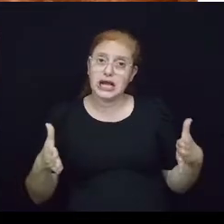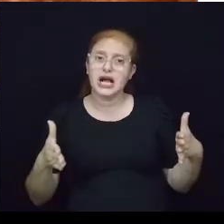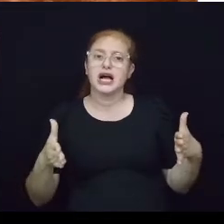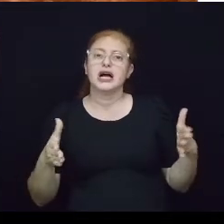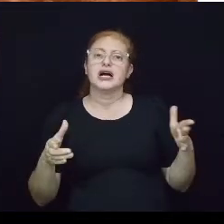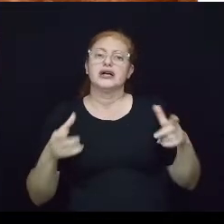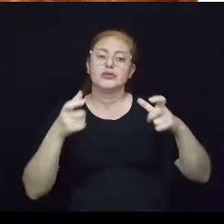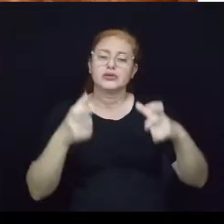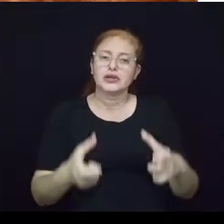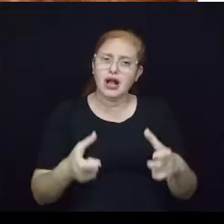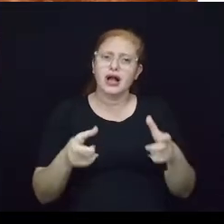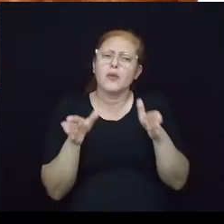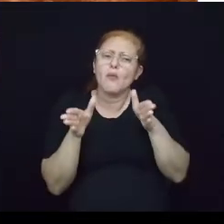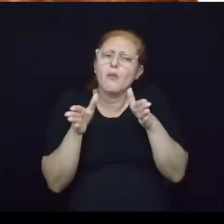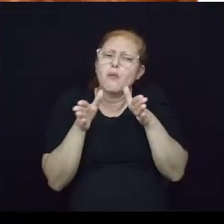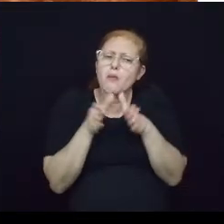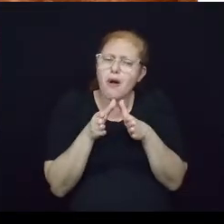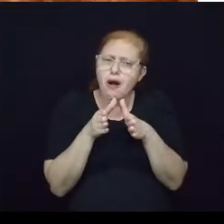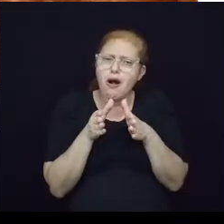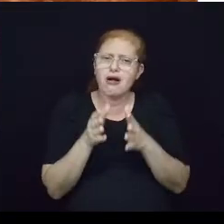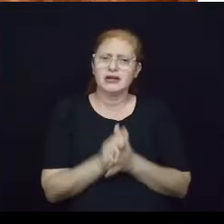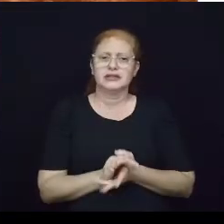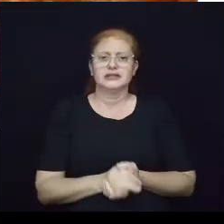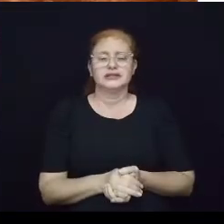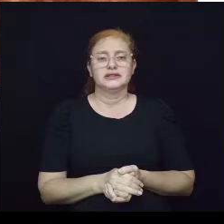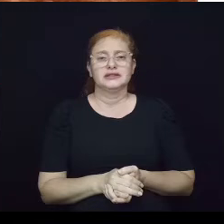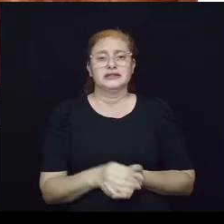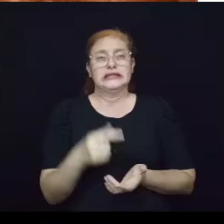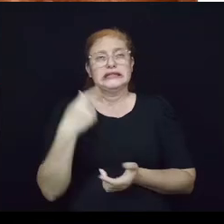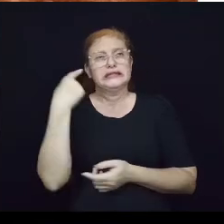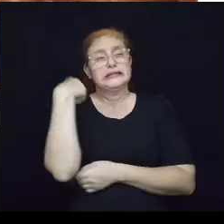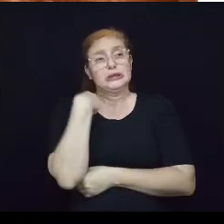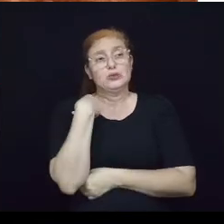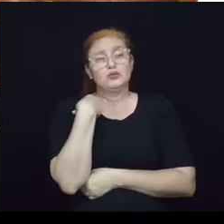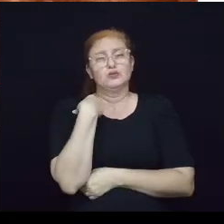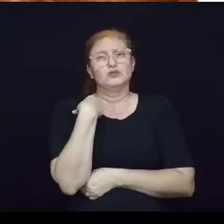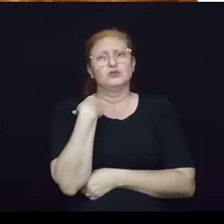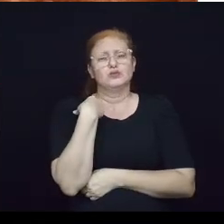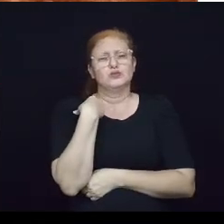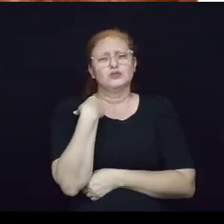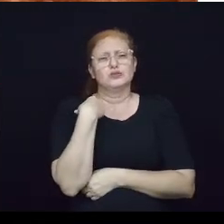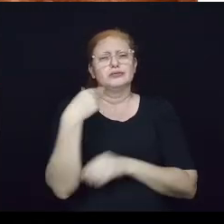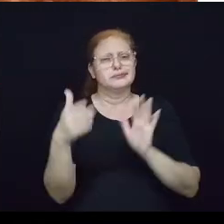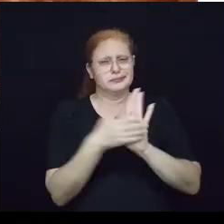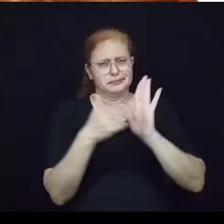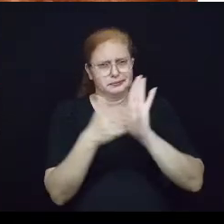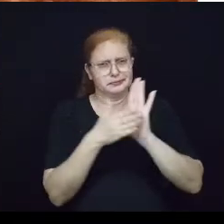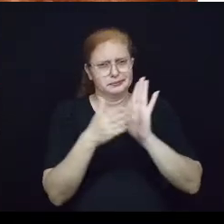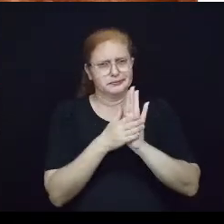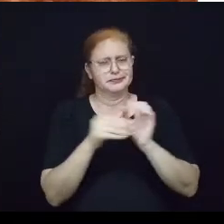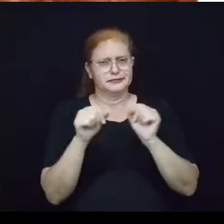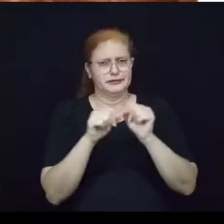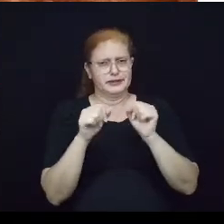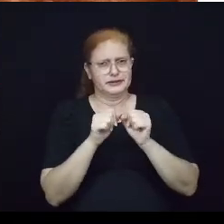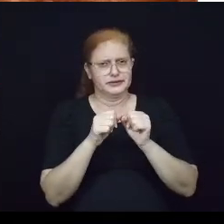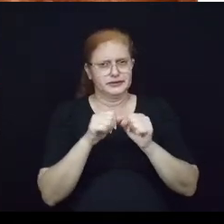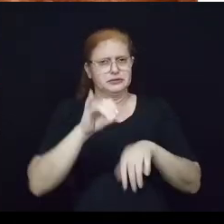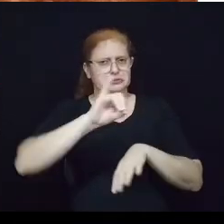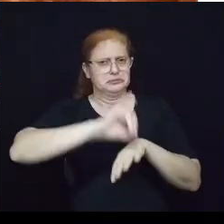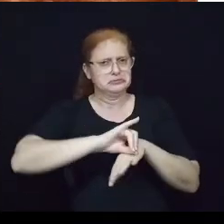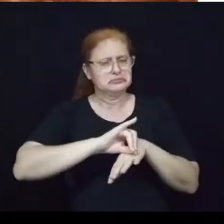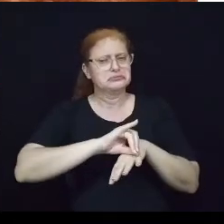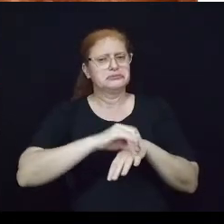espaço? Pode se retrair? Quando eu me proponho a fazer uma escultura, ela